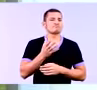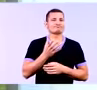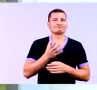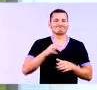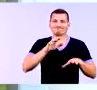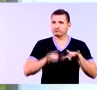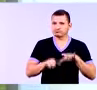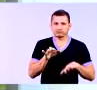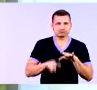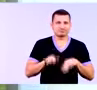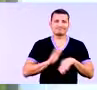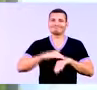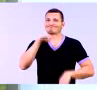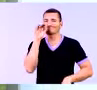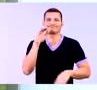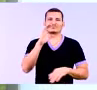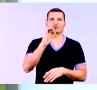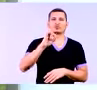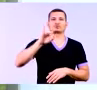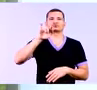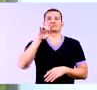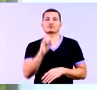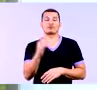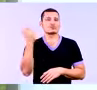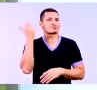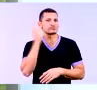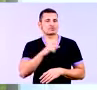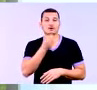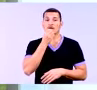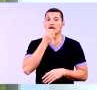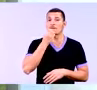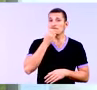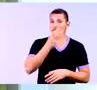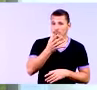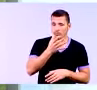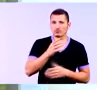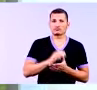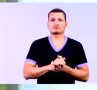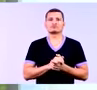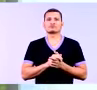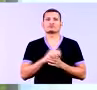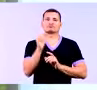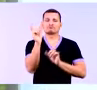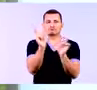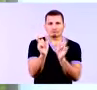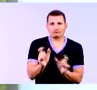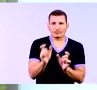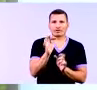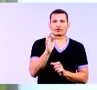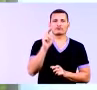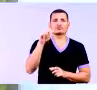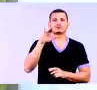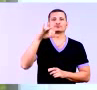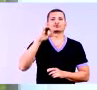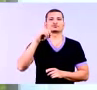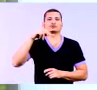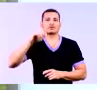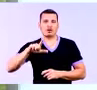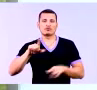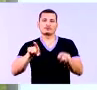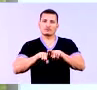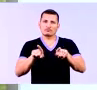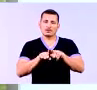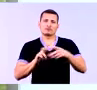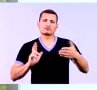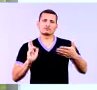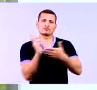dezenas de código para conseguir uma boa instrução funcional e uma interface amigável